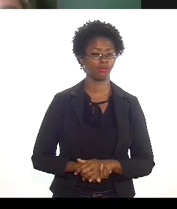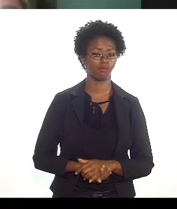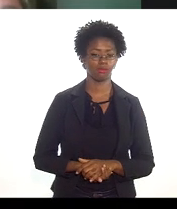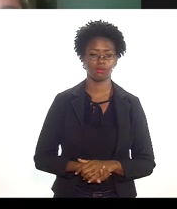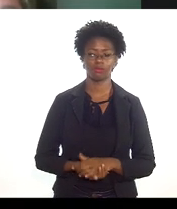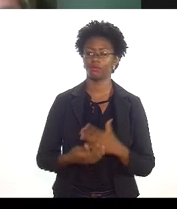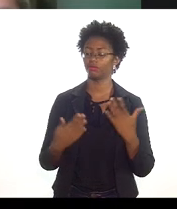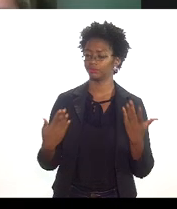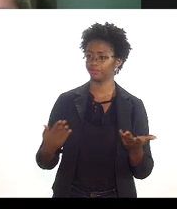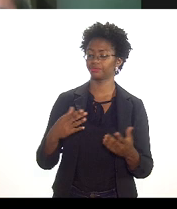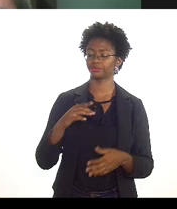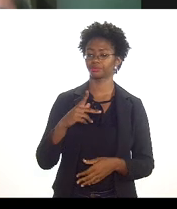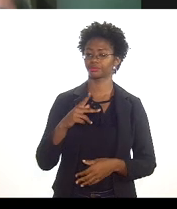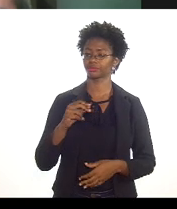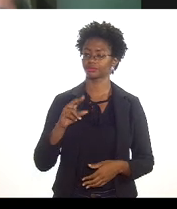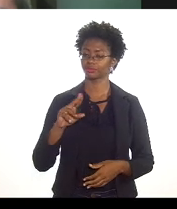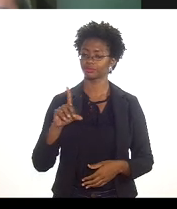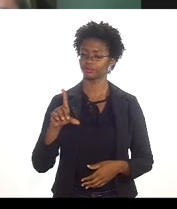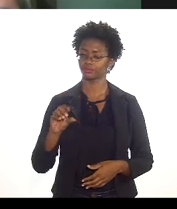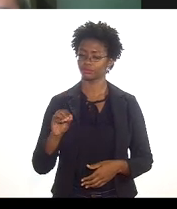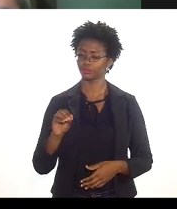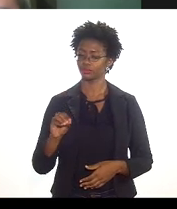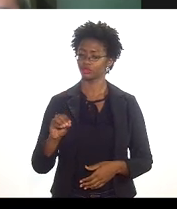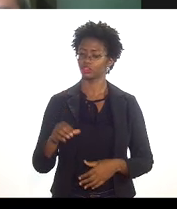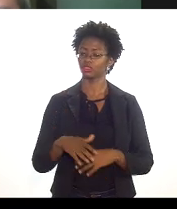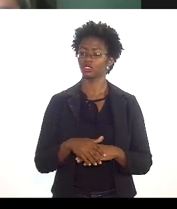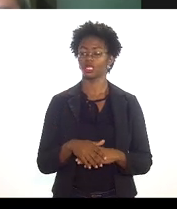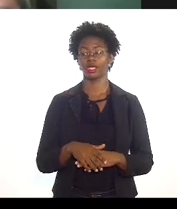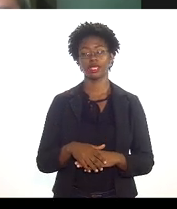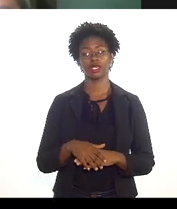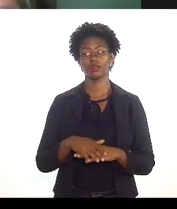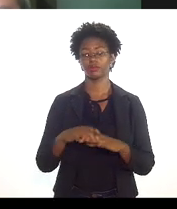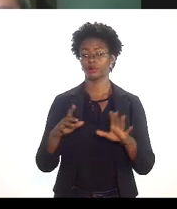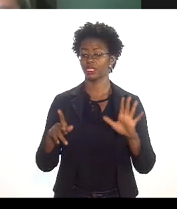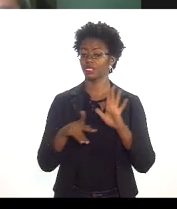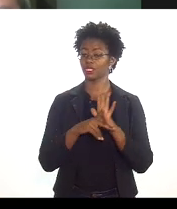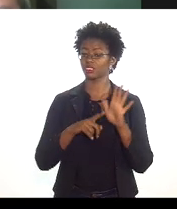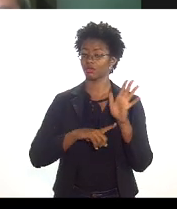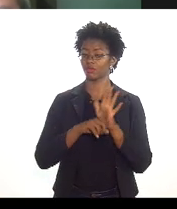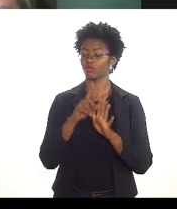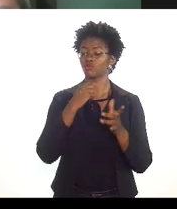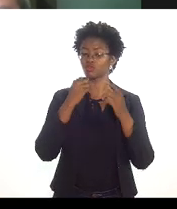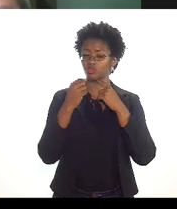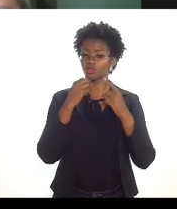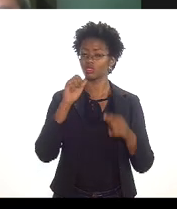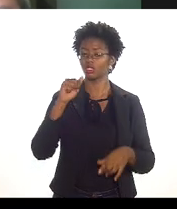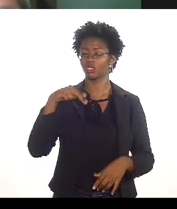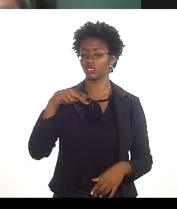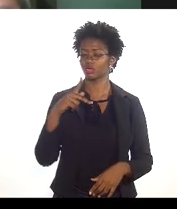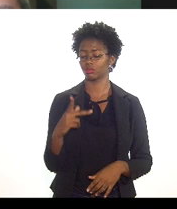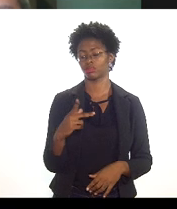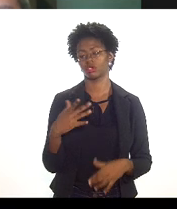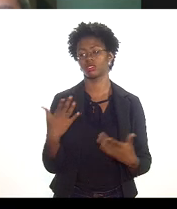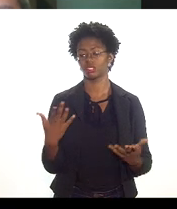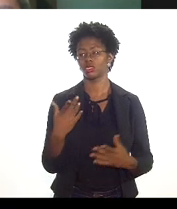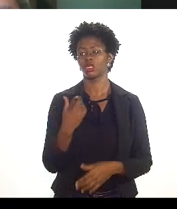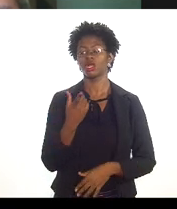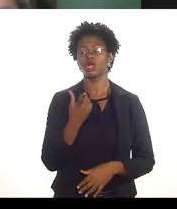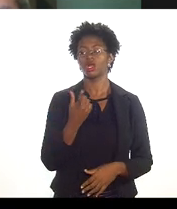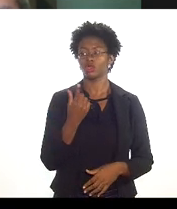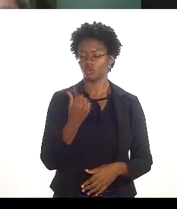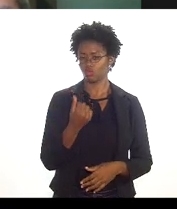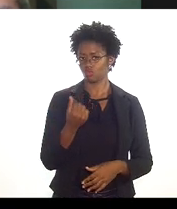Paulo, eu acho que essa pergunta tem que ser direcionada à ANP, tá? Na questão dos gastos